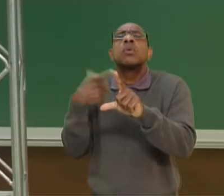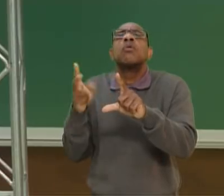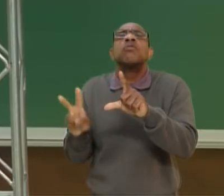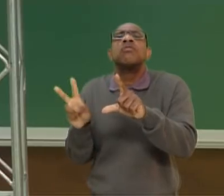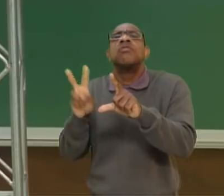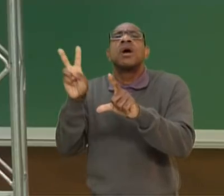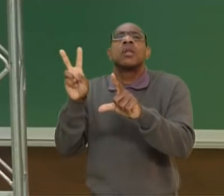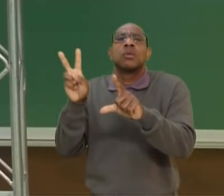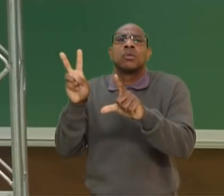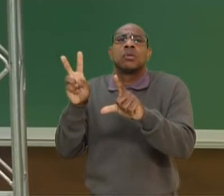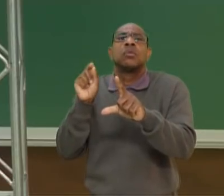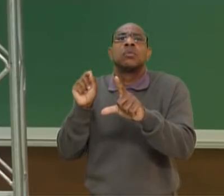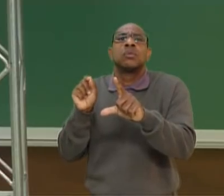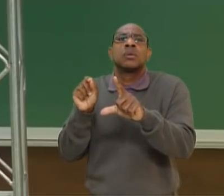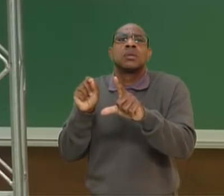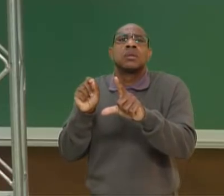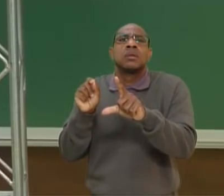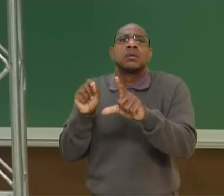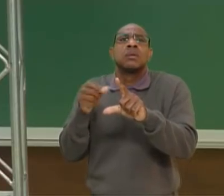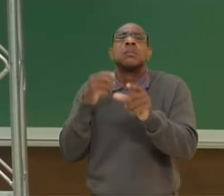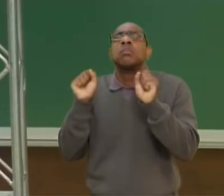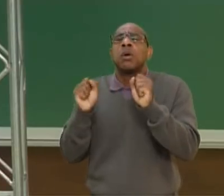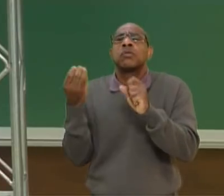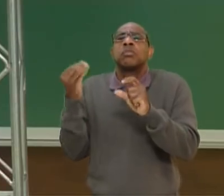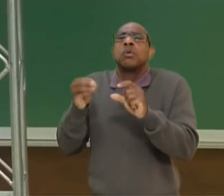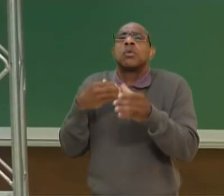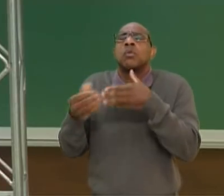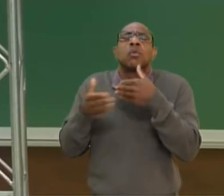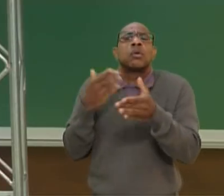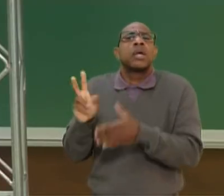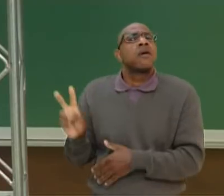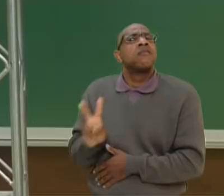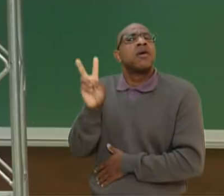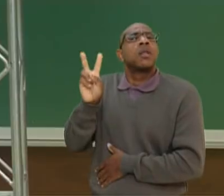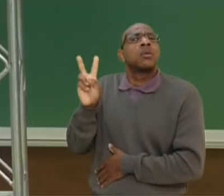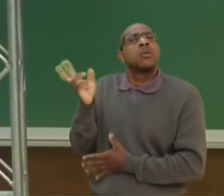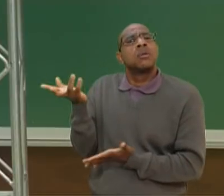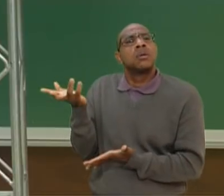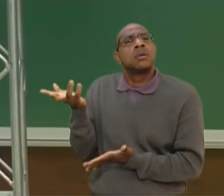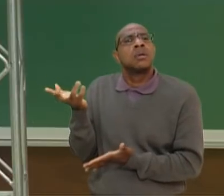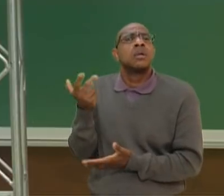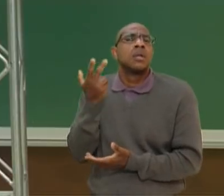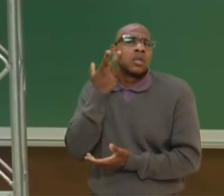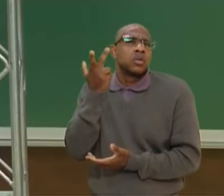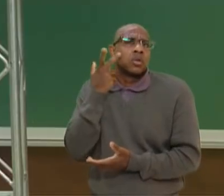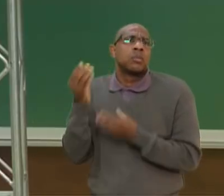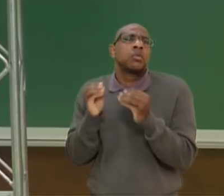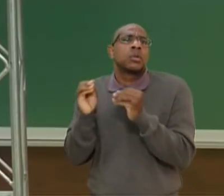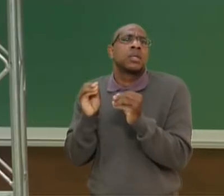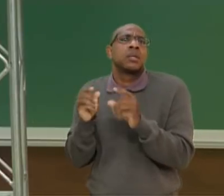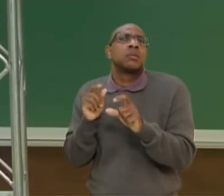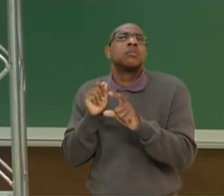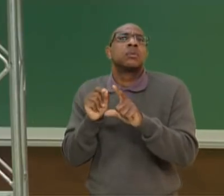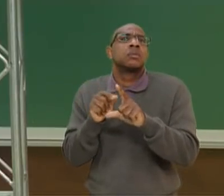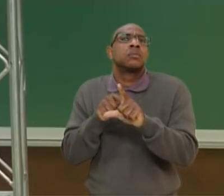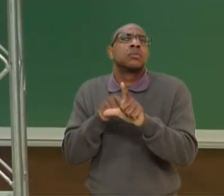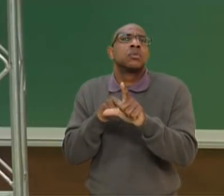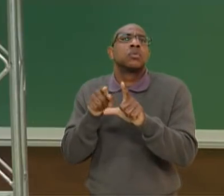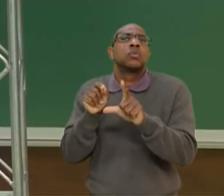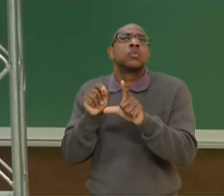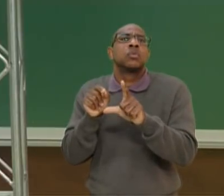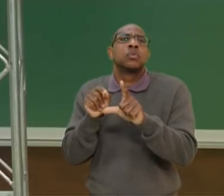do ângulo θ, né? Posso dar qualquer valor, mas o mais comum inicialmente é a gente usar ângulo θ. Sempre a gente